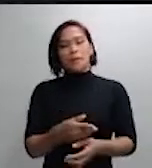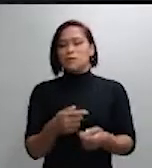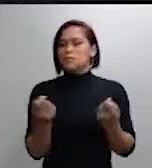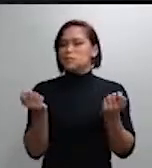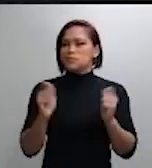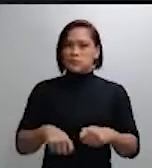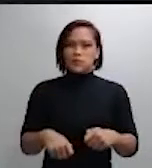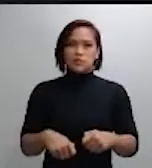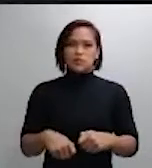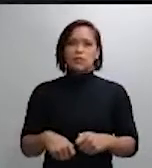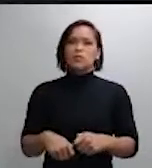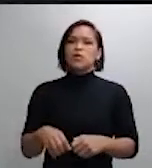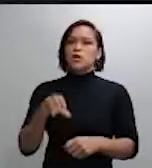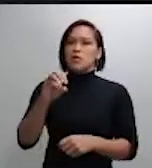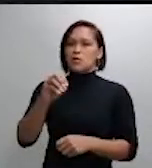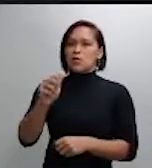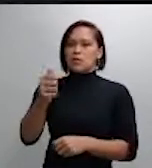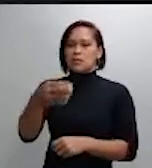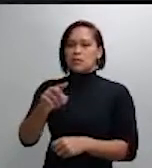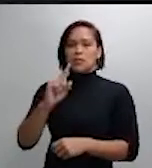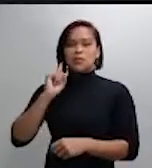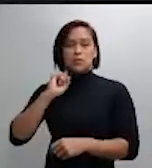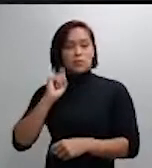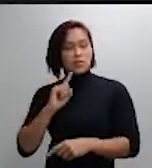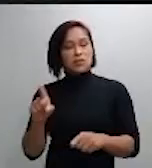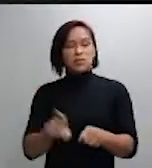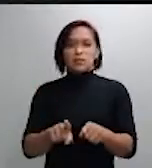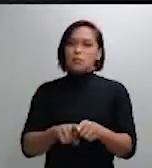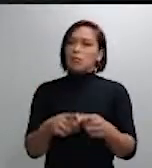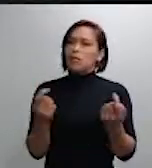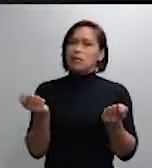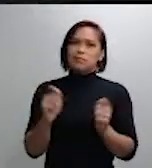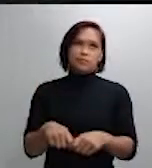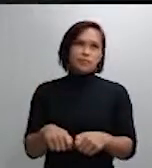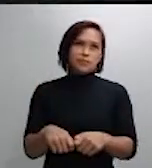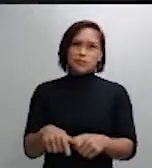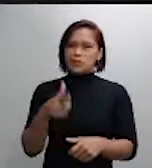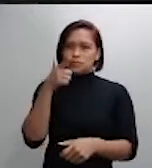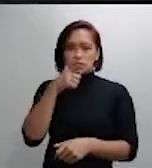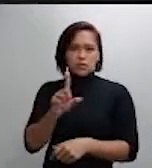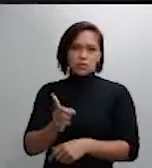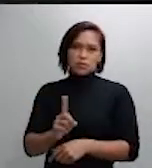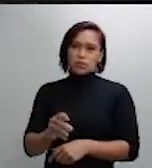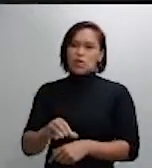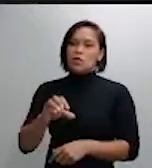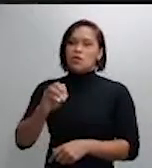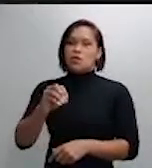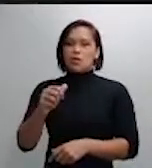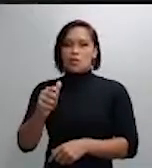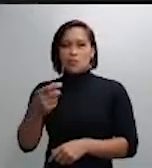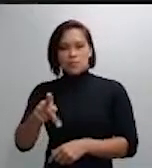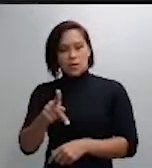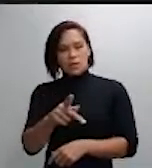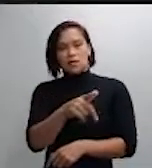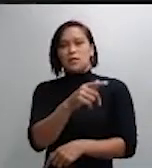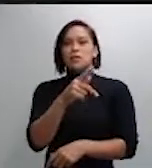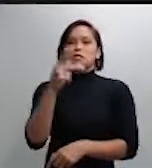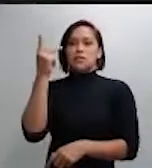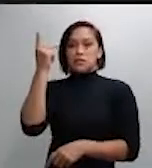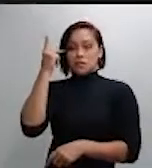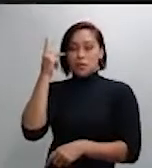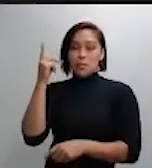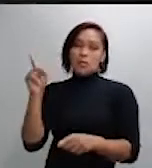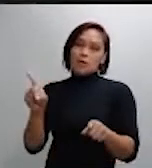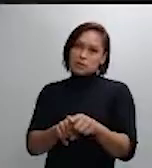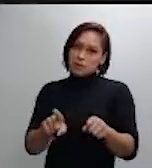Minas Gerais também requereu, não conseguiu ingresso. A Associação dos Advogados de São Paulo, porque entendíamos que, como se trata de uma